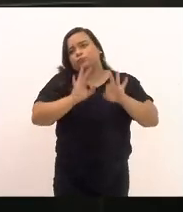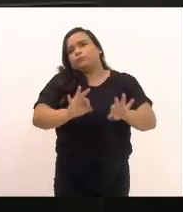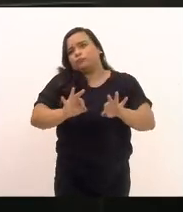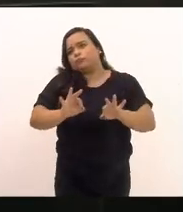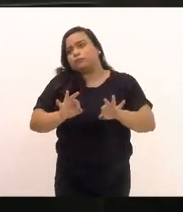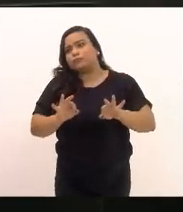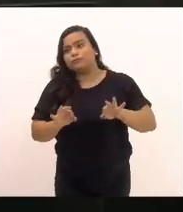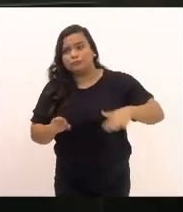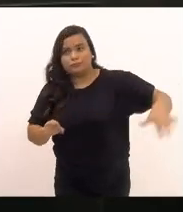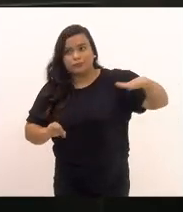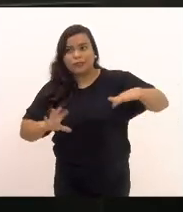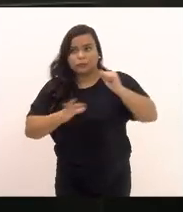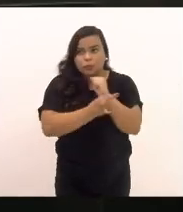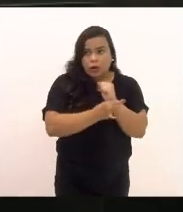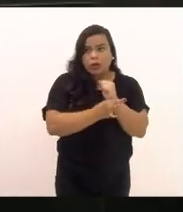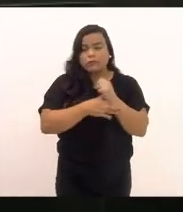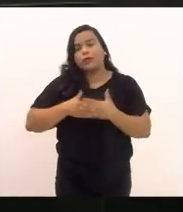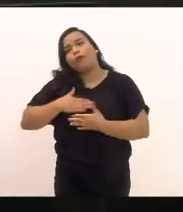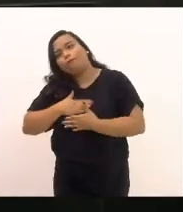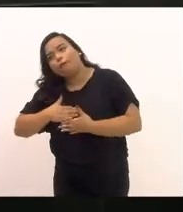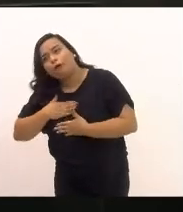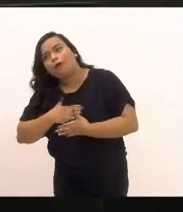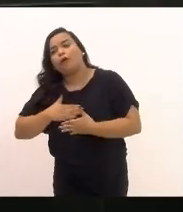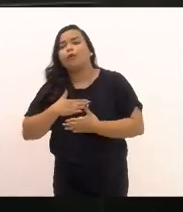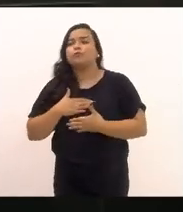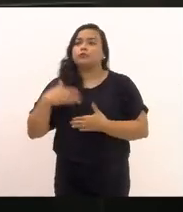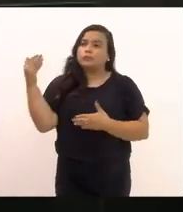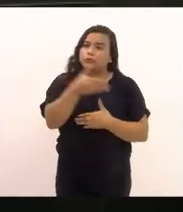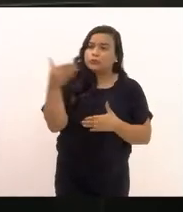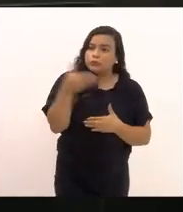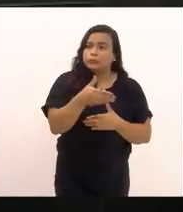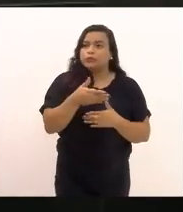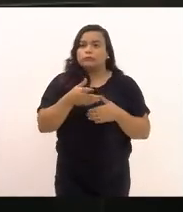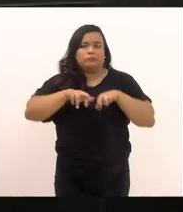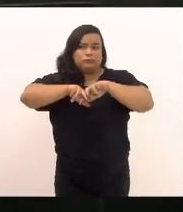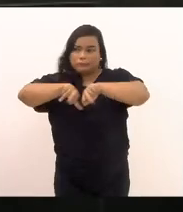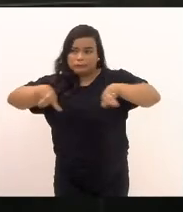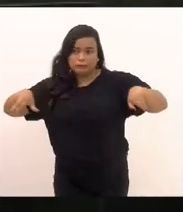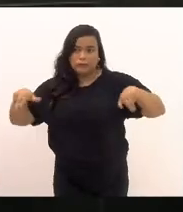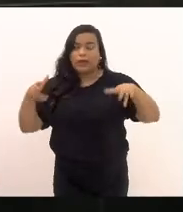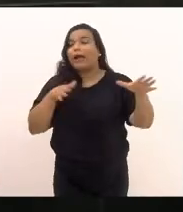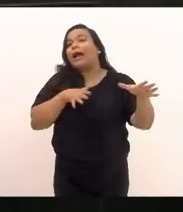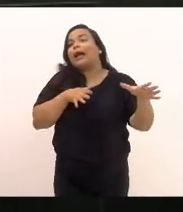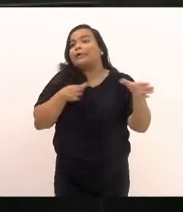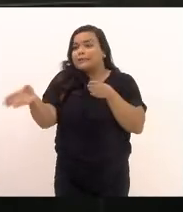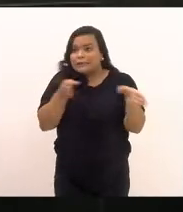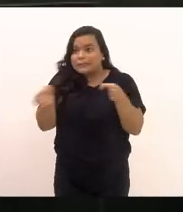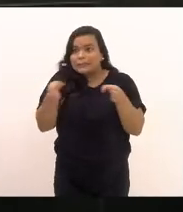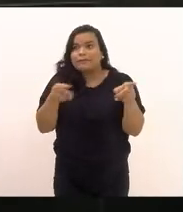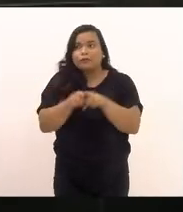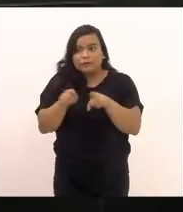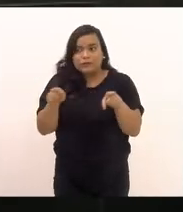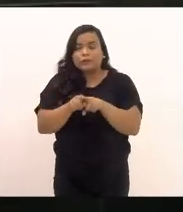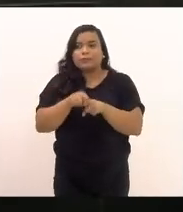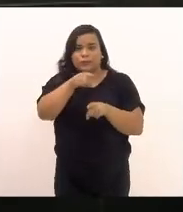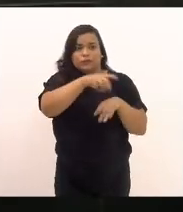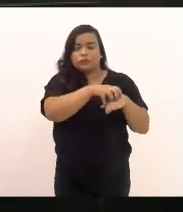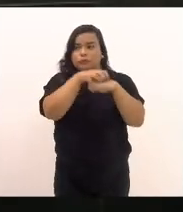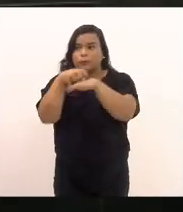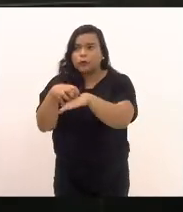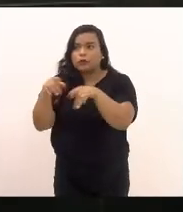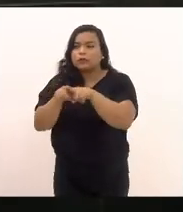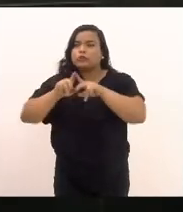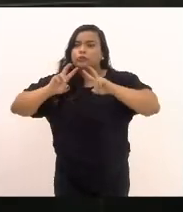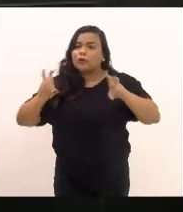tocante à segurança, ao conforto, à assiduidade, enfim, à acessibilidade desse transporte, seja em relação ao